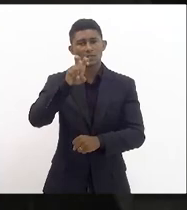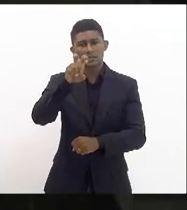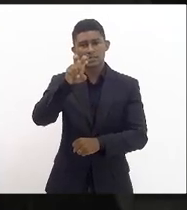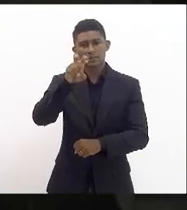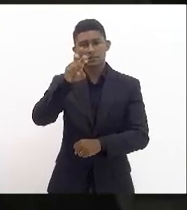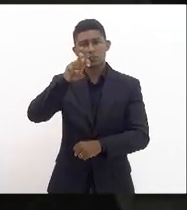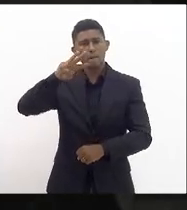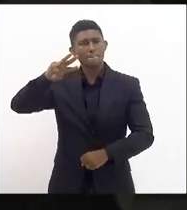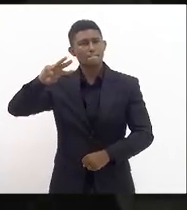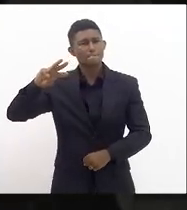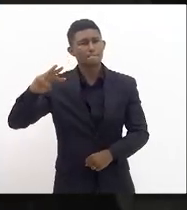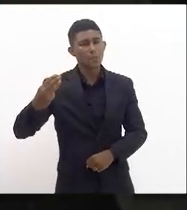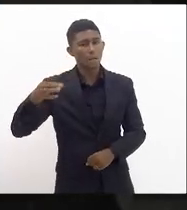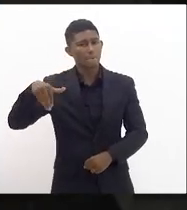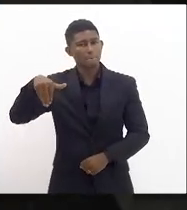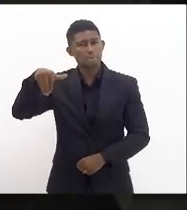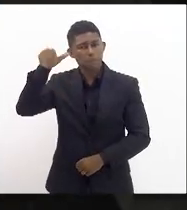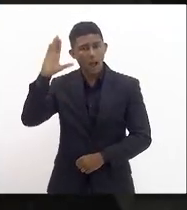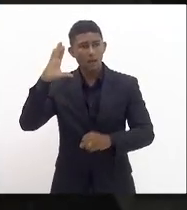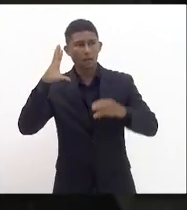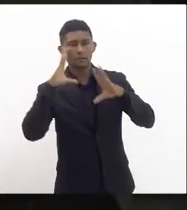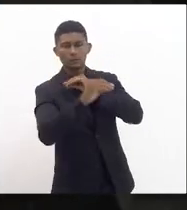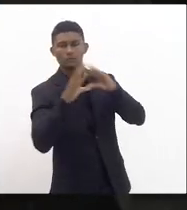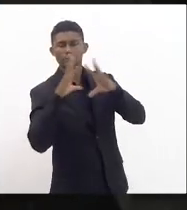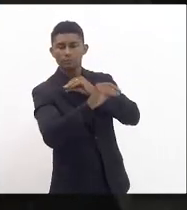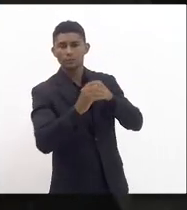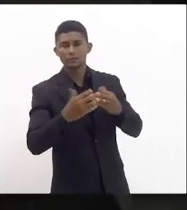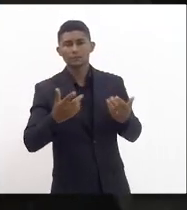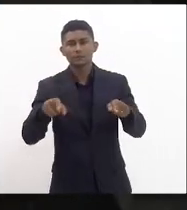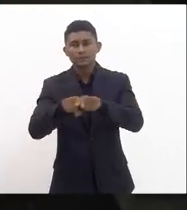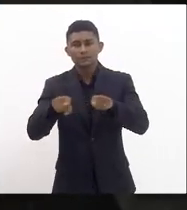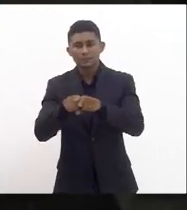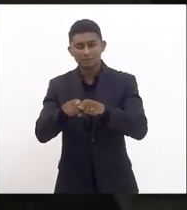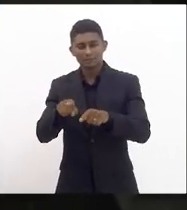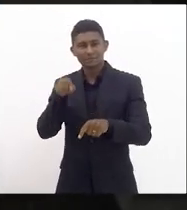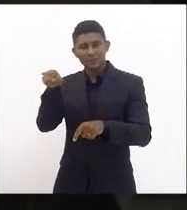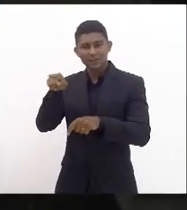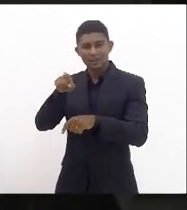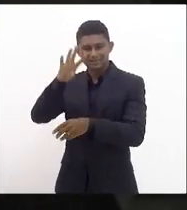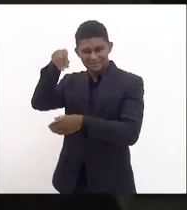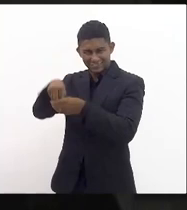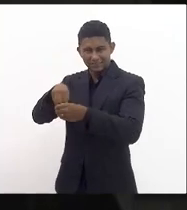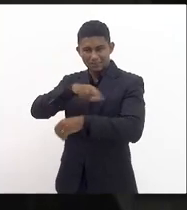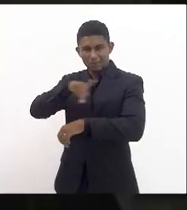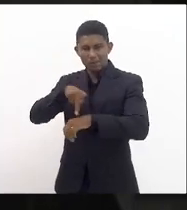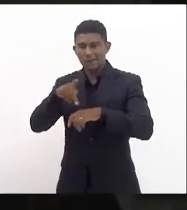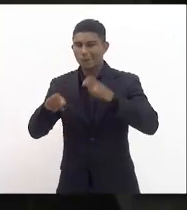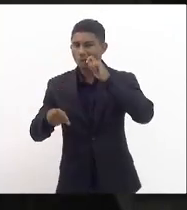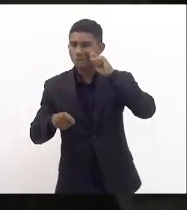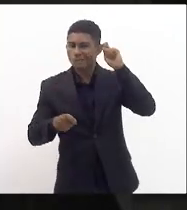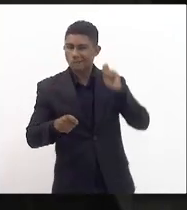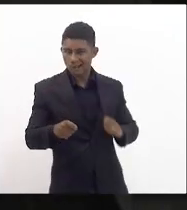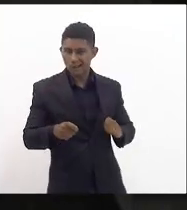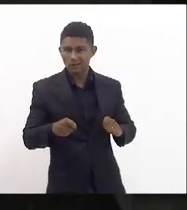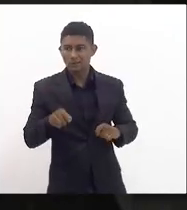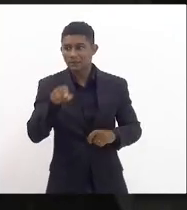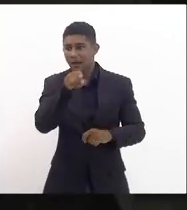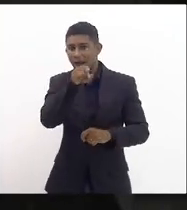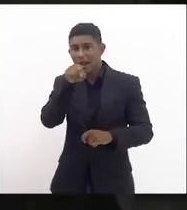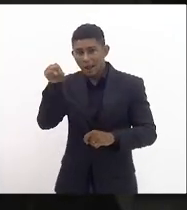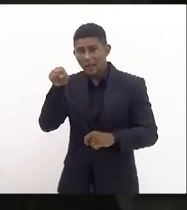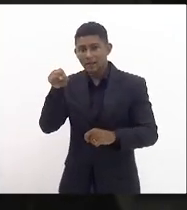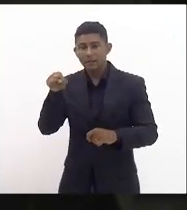mas também não sei nem quantos milhões dos 44 milhões estão em trânsito